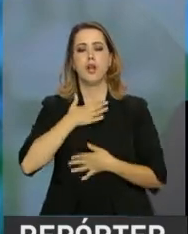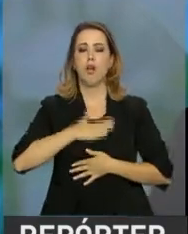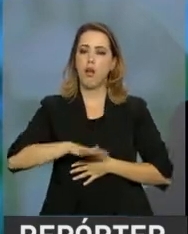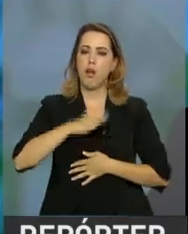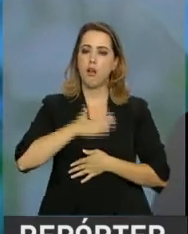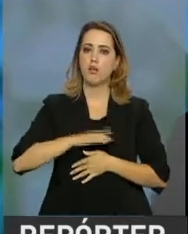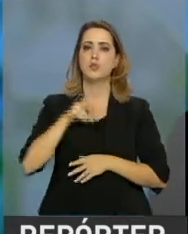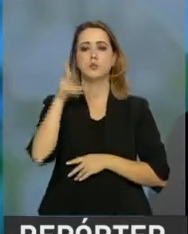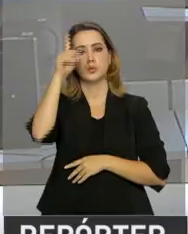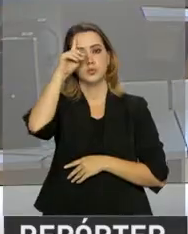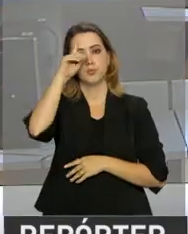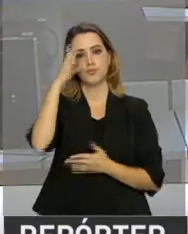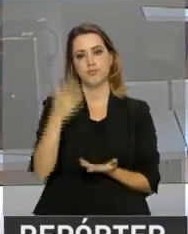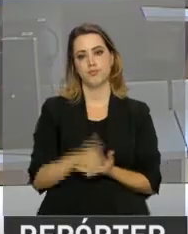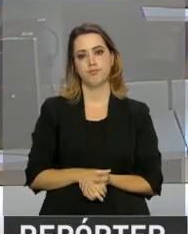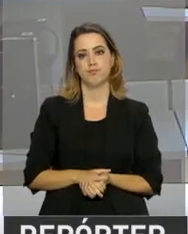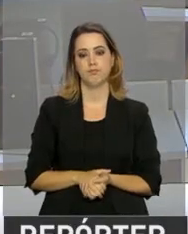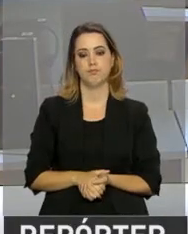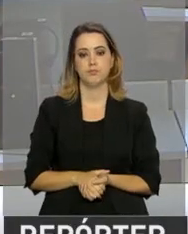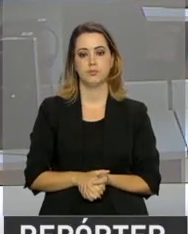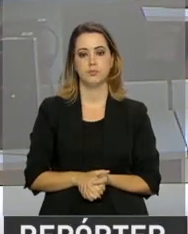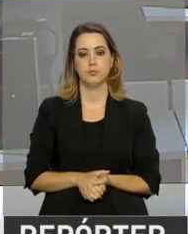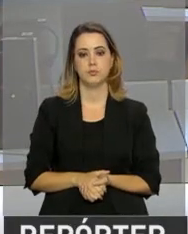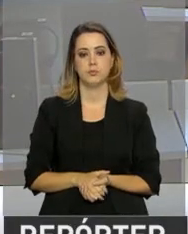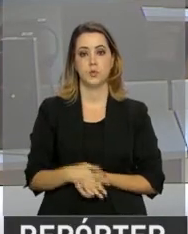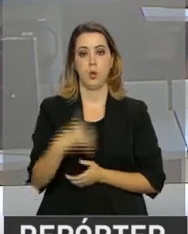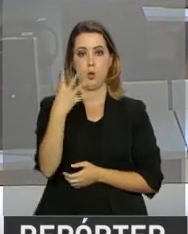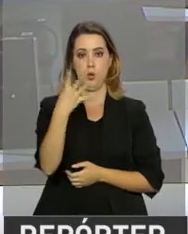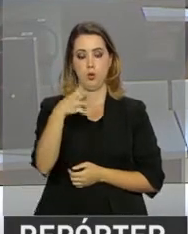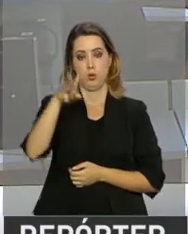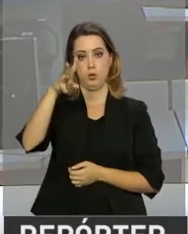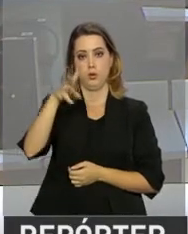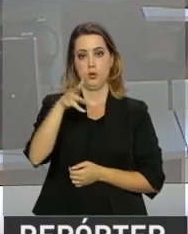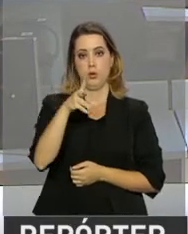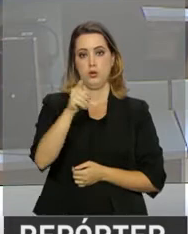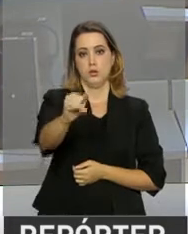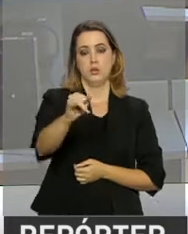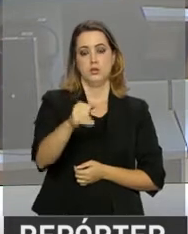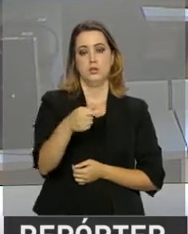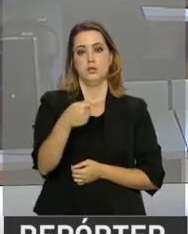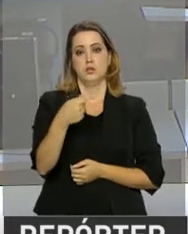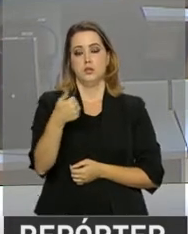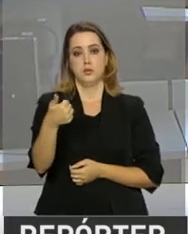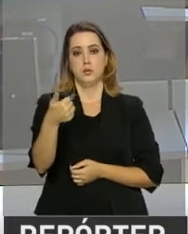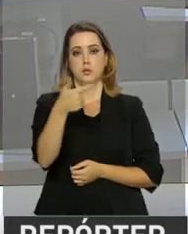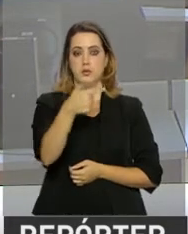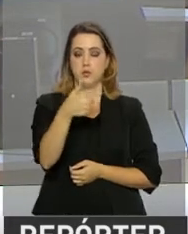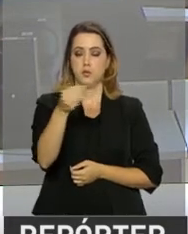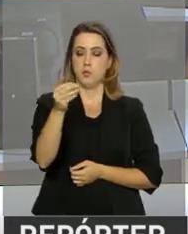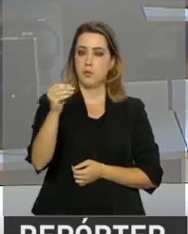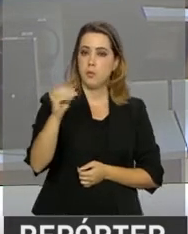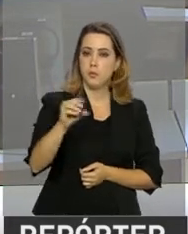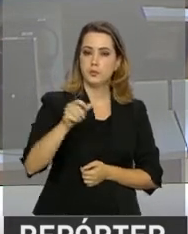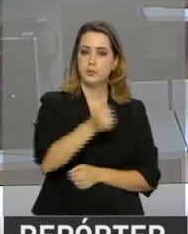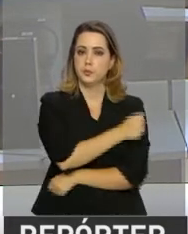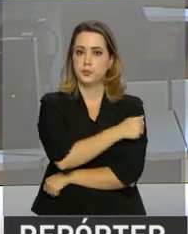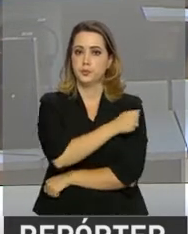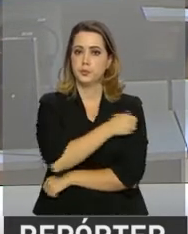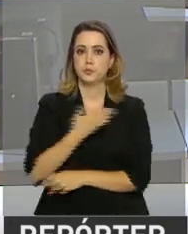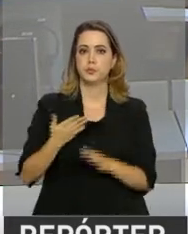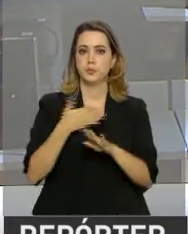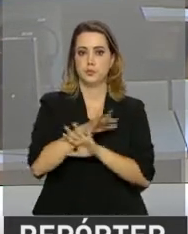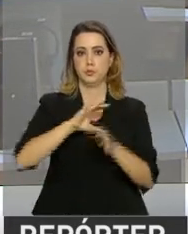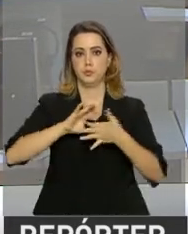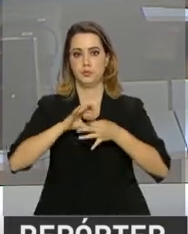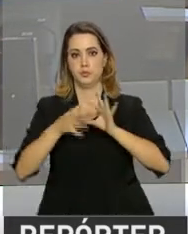no seu dia a dia durante quatro dias 1.200 alunos participaram em brasília da 9ª edição da olimpíada do